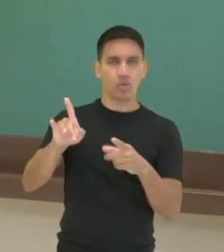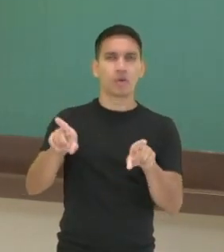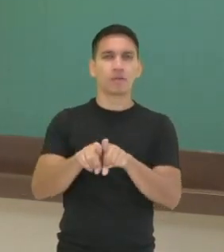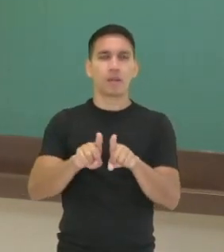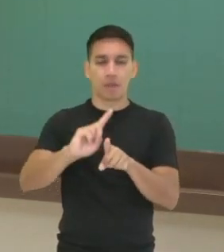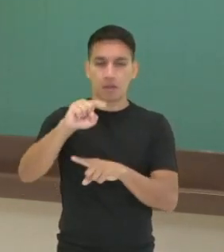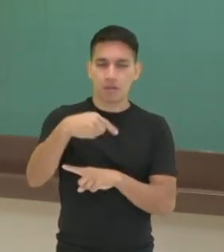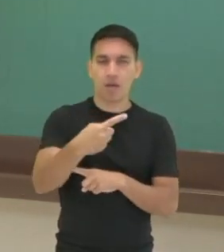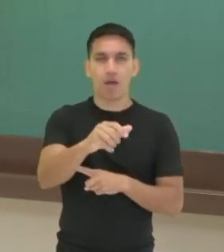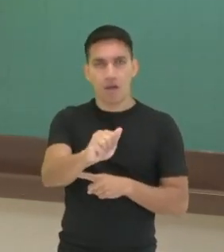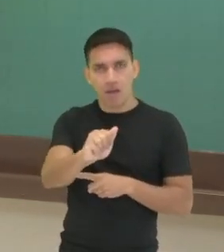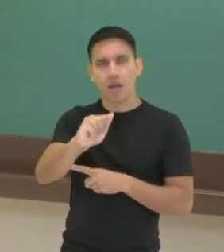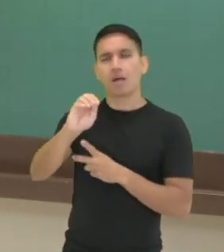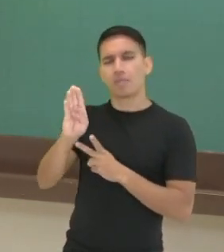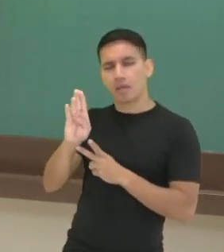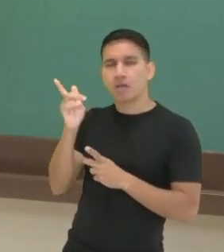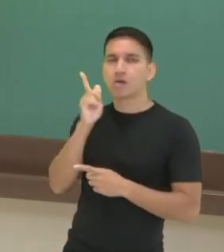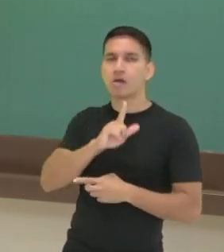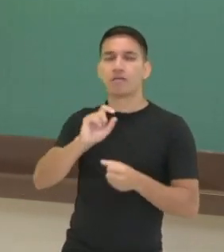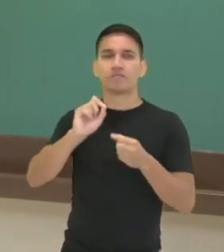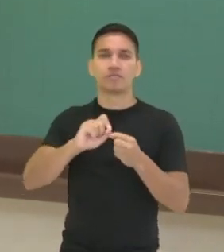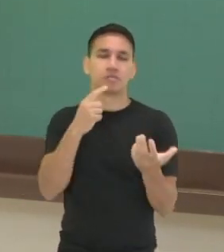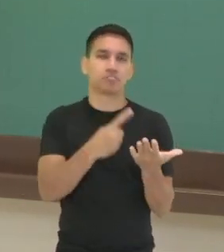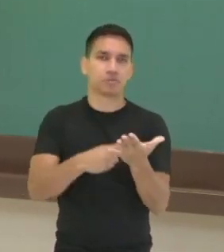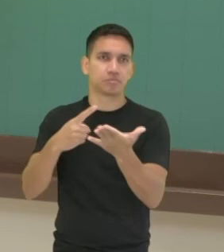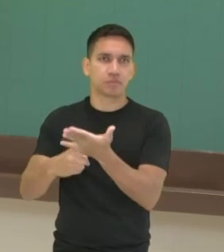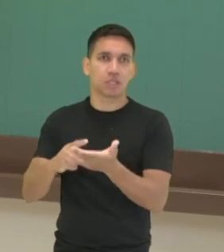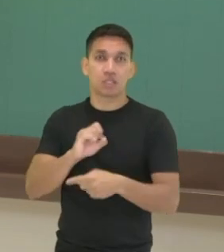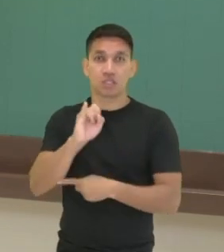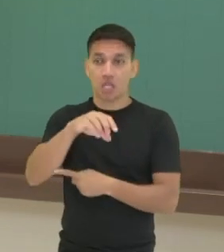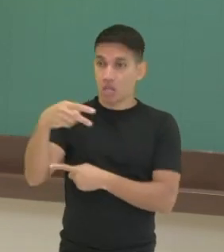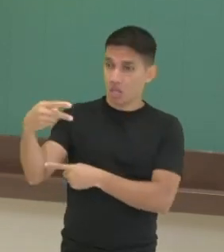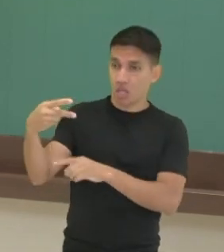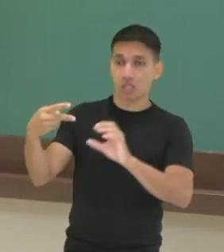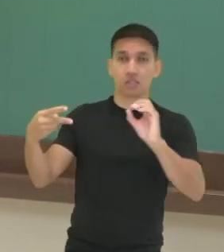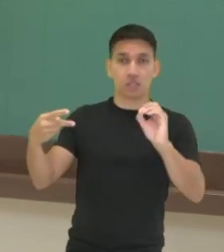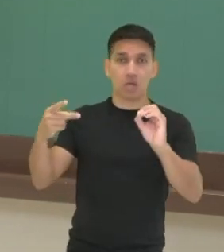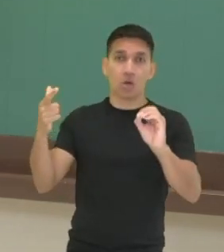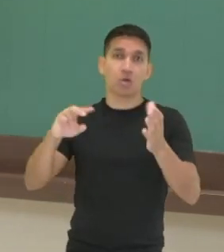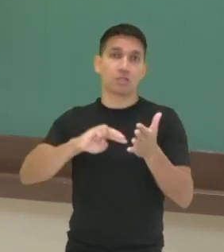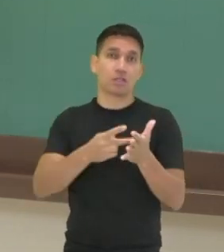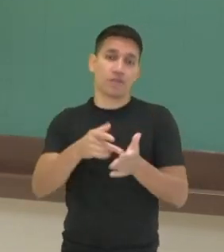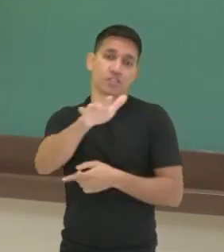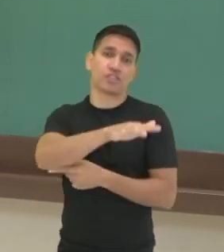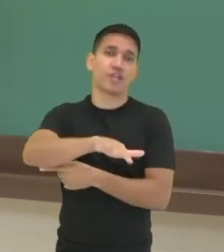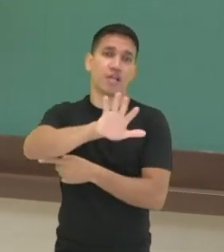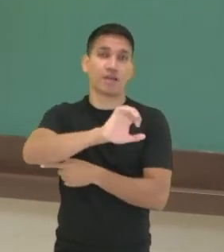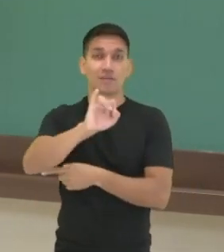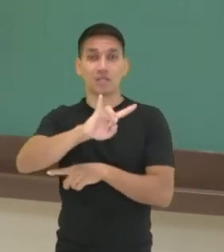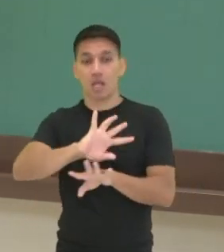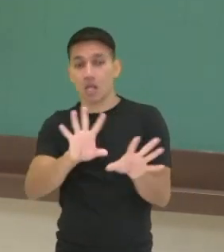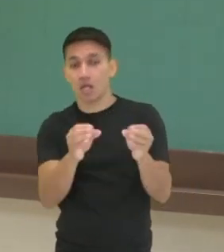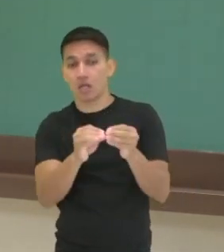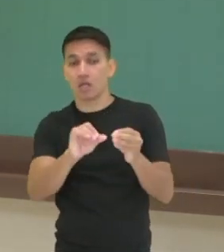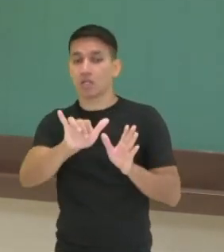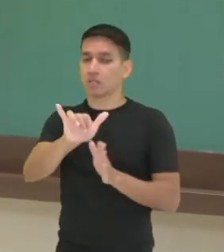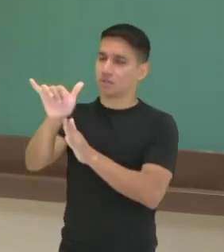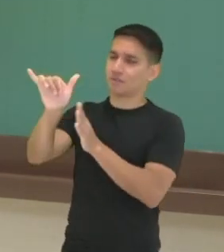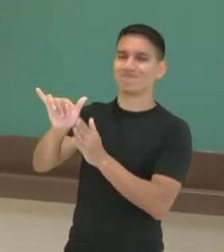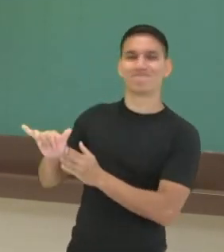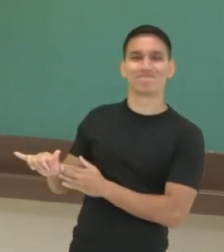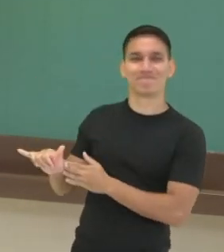o ponto B e resolvemos o determinante. Se eu igualei a zero, eu tenho a equação geral. Se eu isolei o y, eu